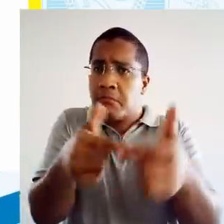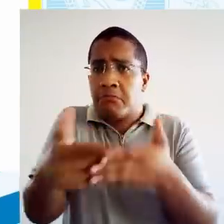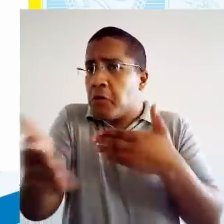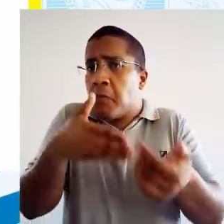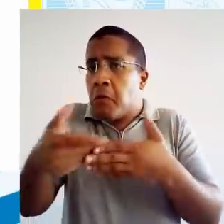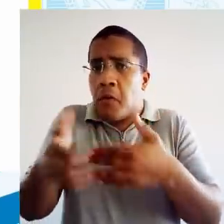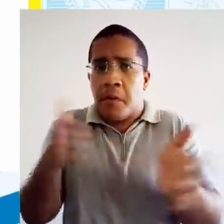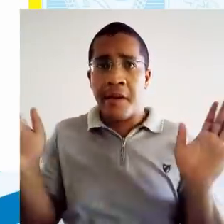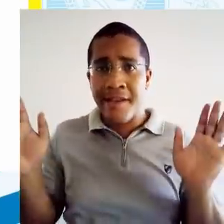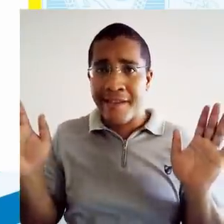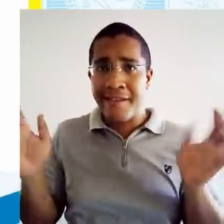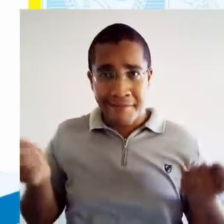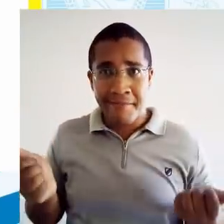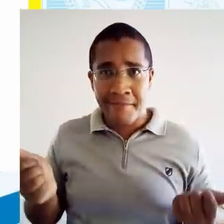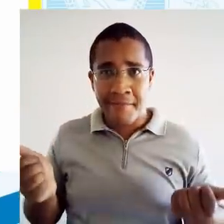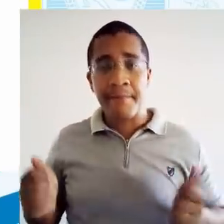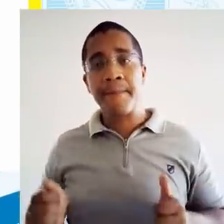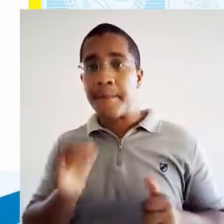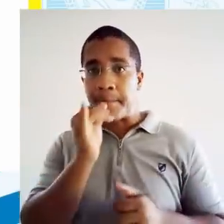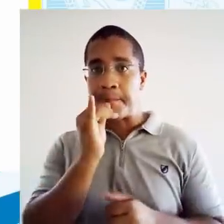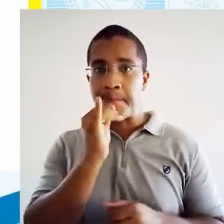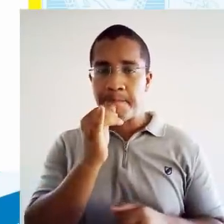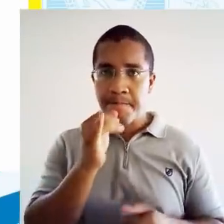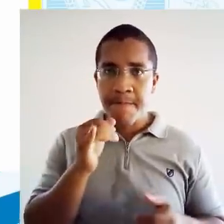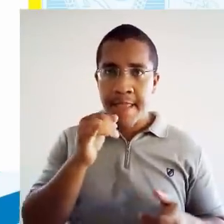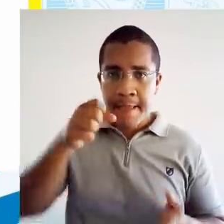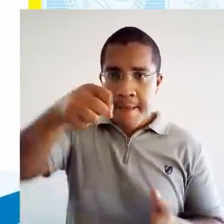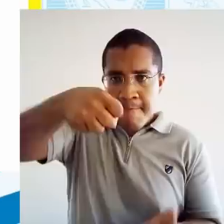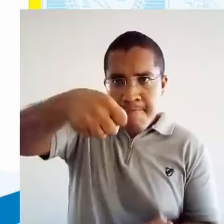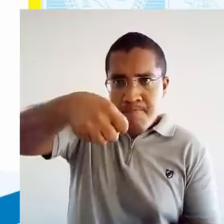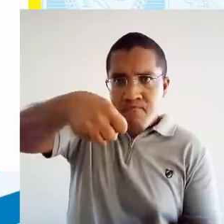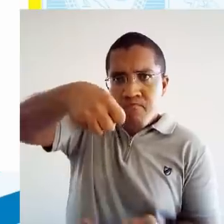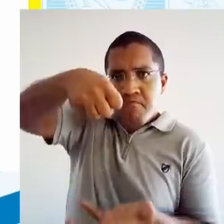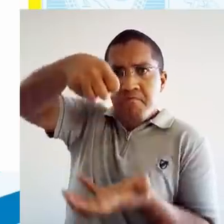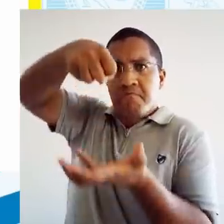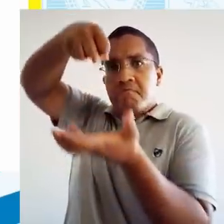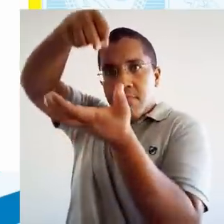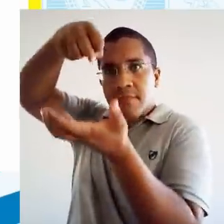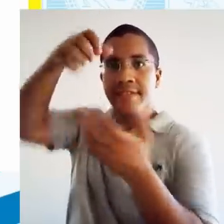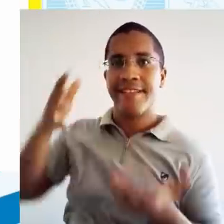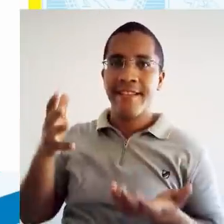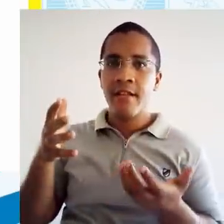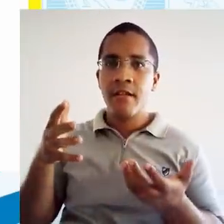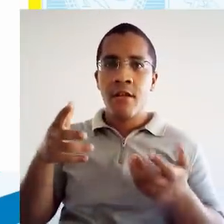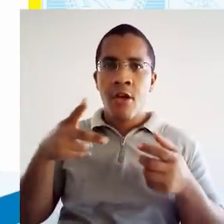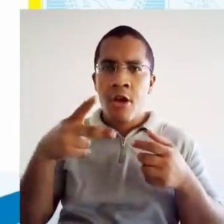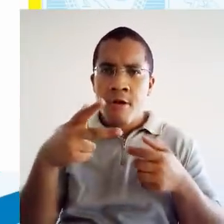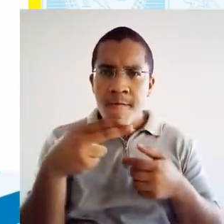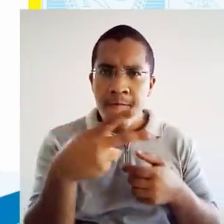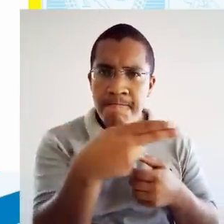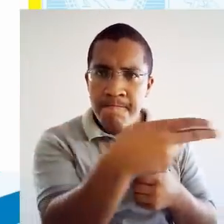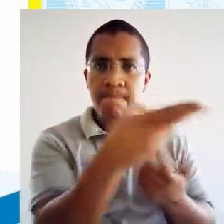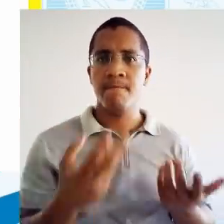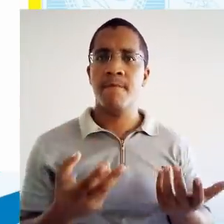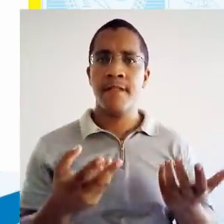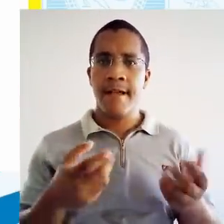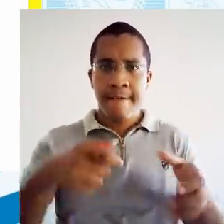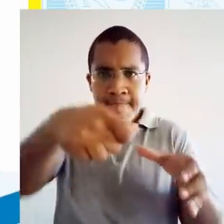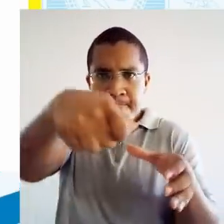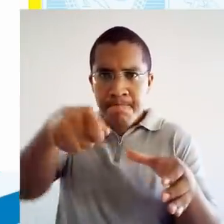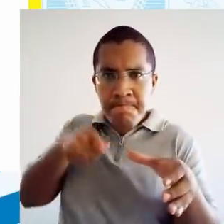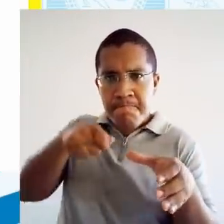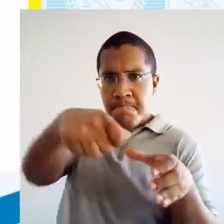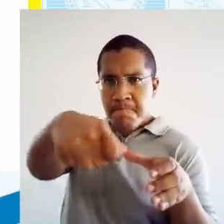a realização de um trabalho. Por exemplo, como elevar, cortar, movimentar,